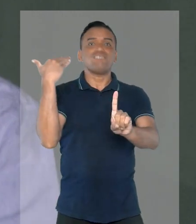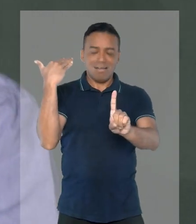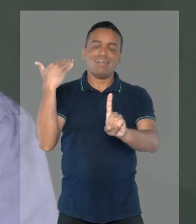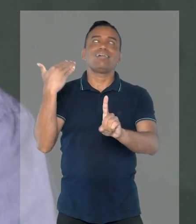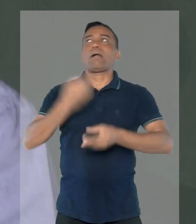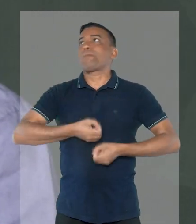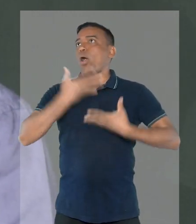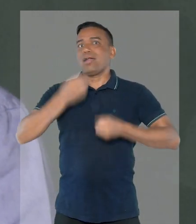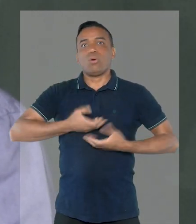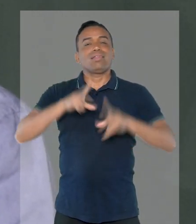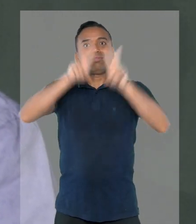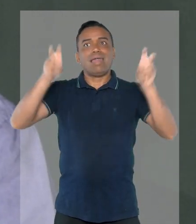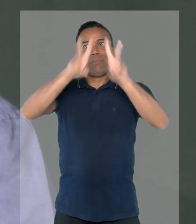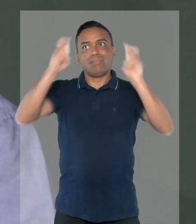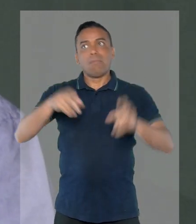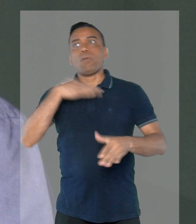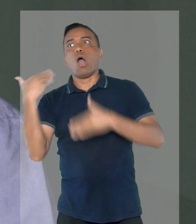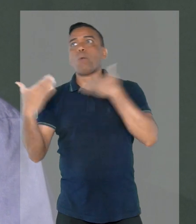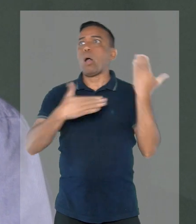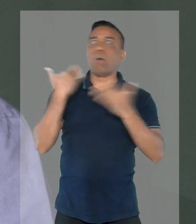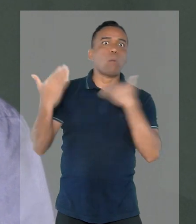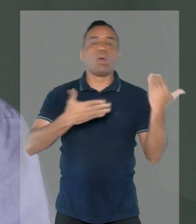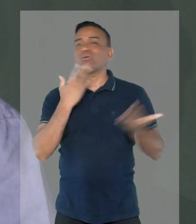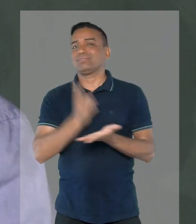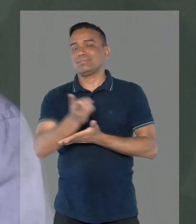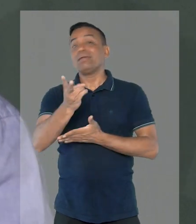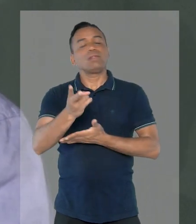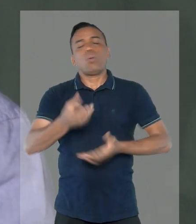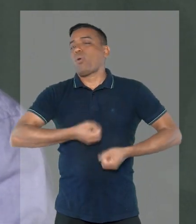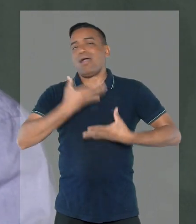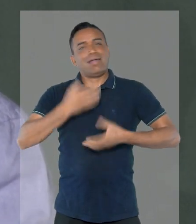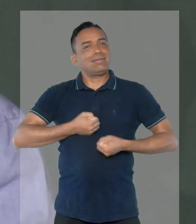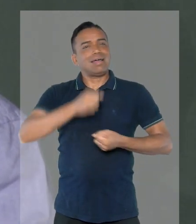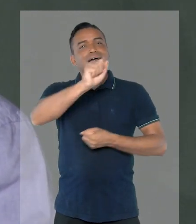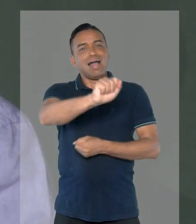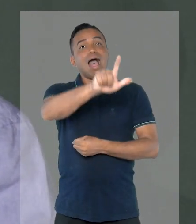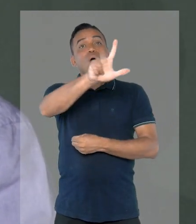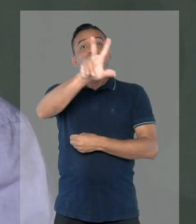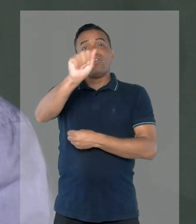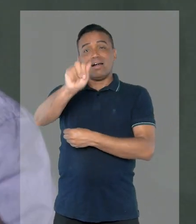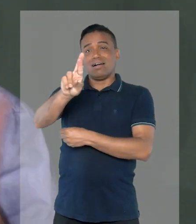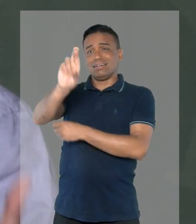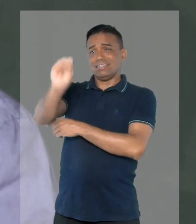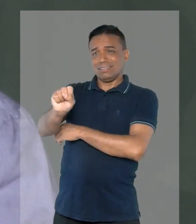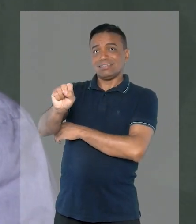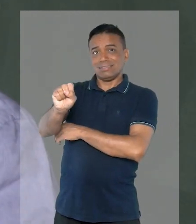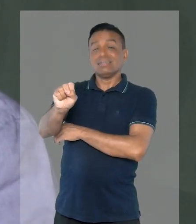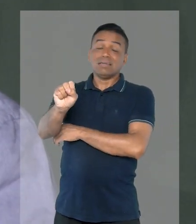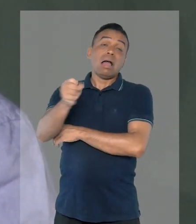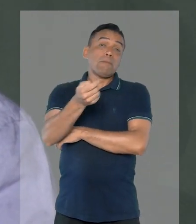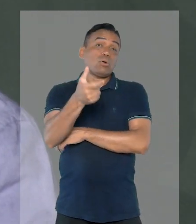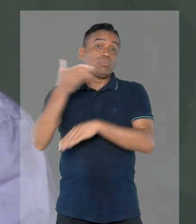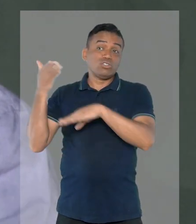aquele poeta que só falava de morte. Assim. Então, assim, é um poeta que eu adoro o Álvares. Há pouco tempo eu tive que revisitar a obra